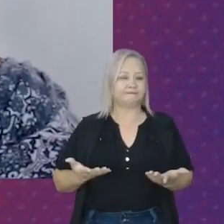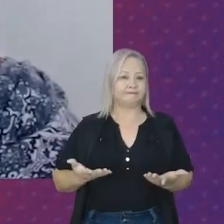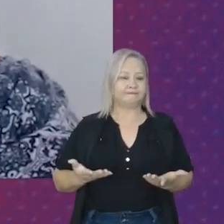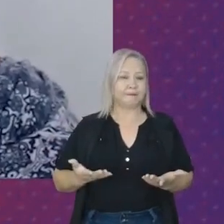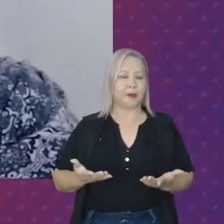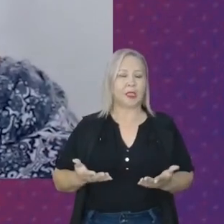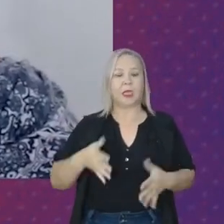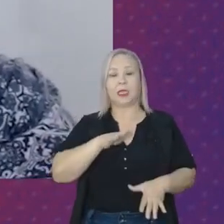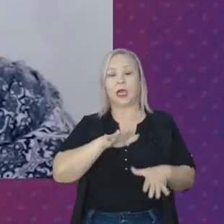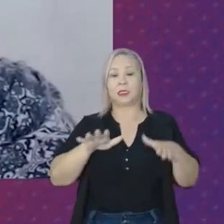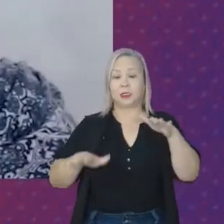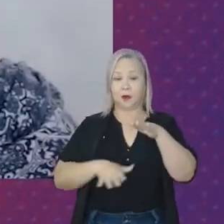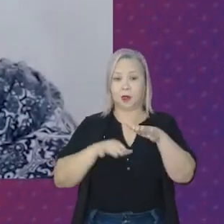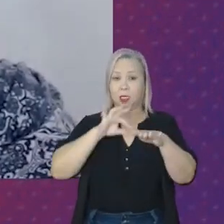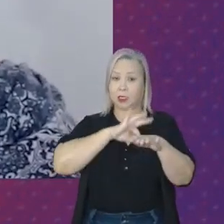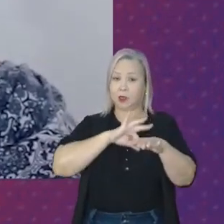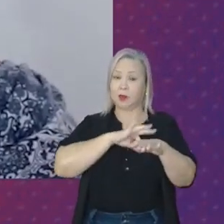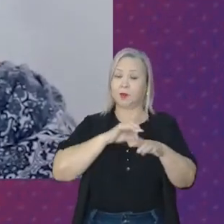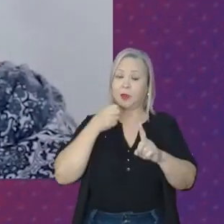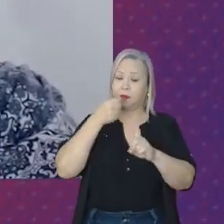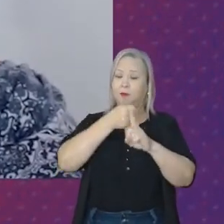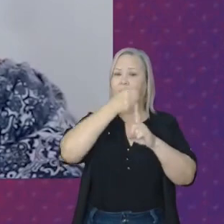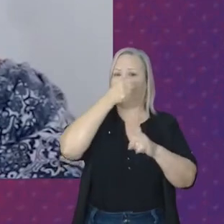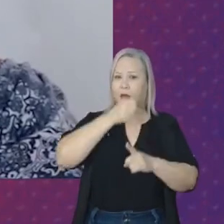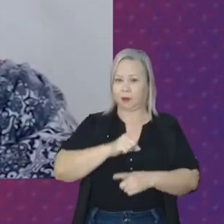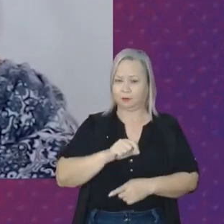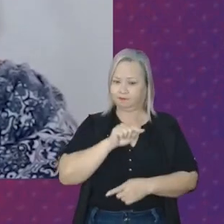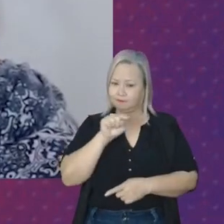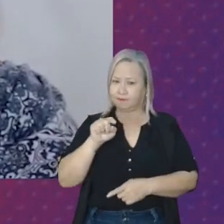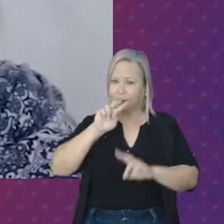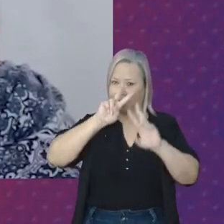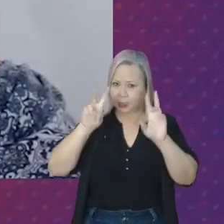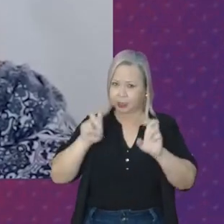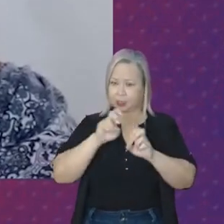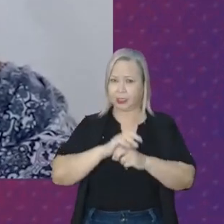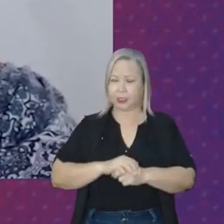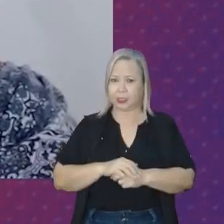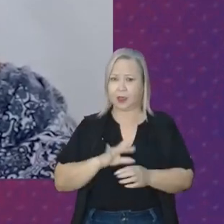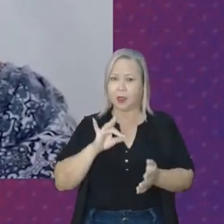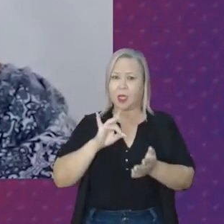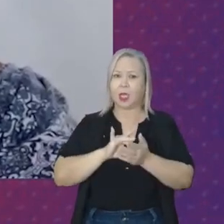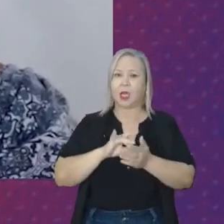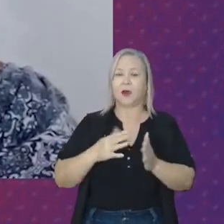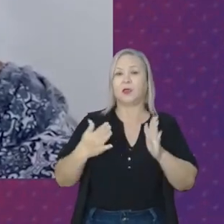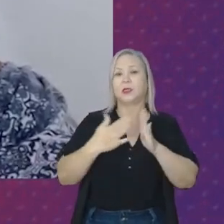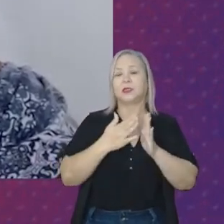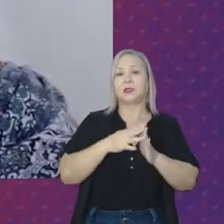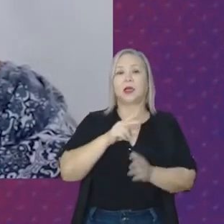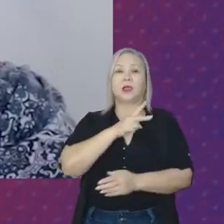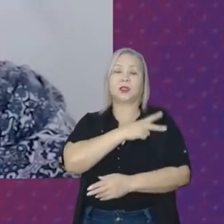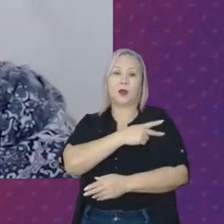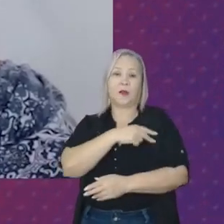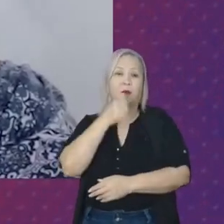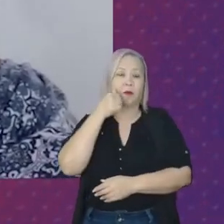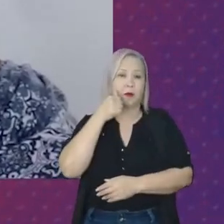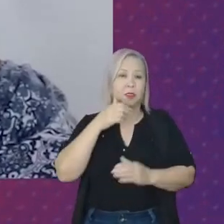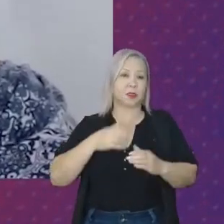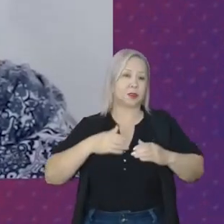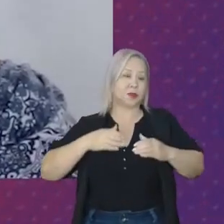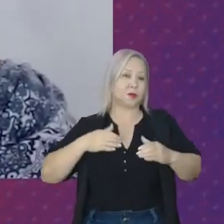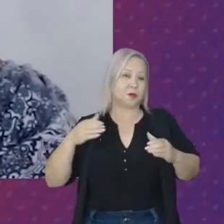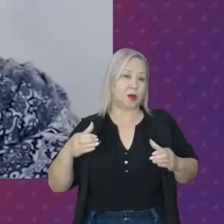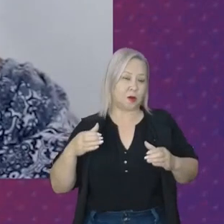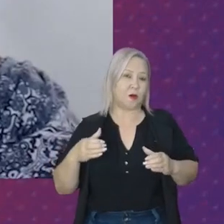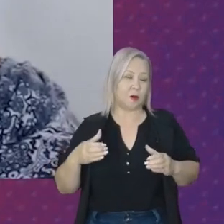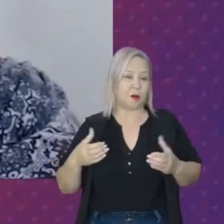da desigualdade salarial tem um impacto grande nisso, né? O fato dos lares chefiados por mulheres serem os maiores